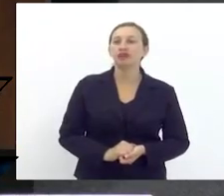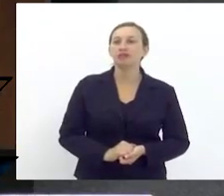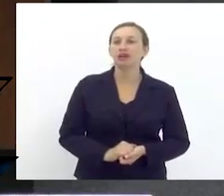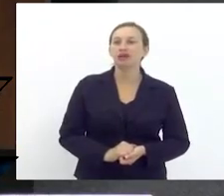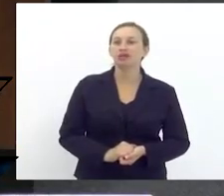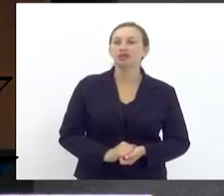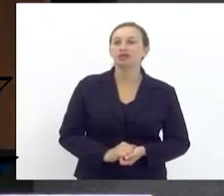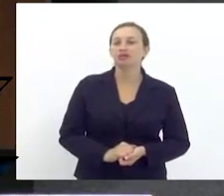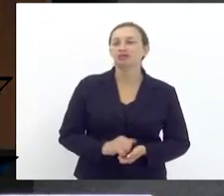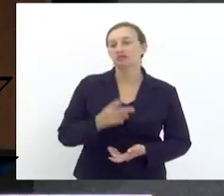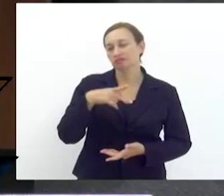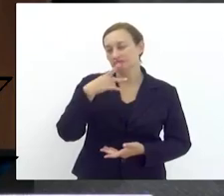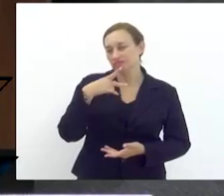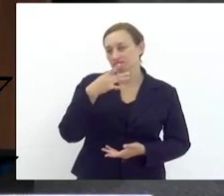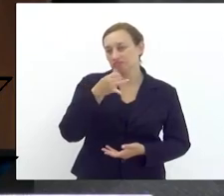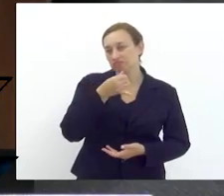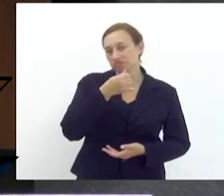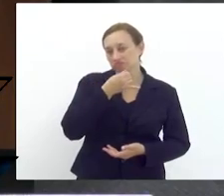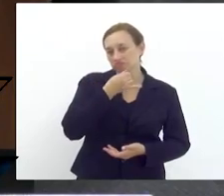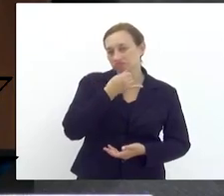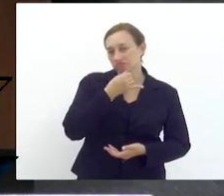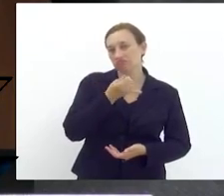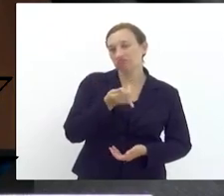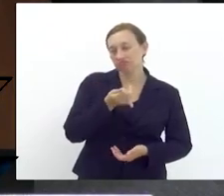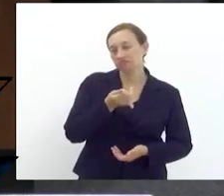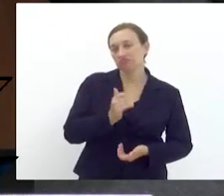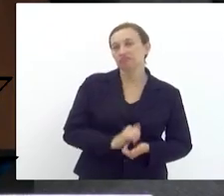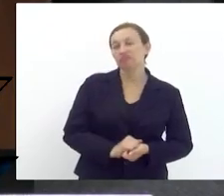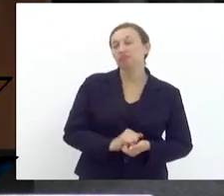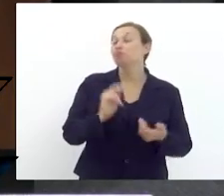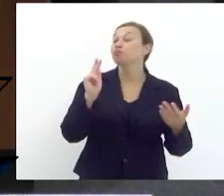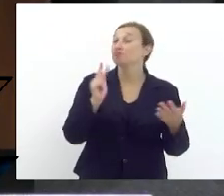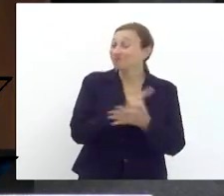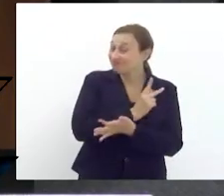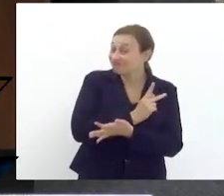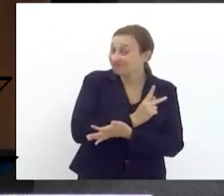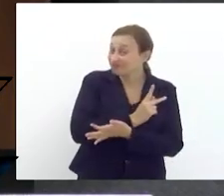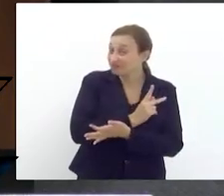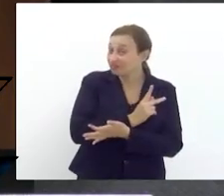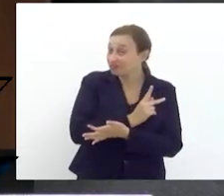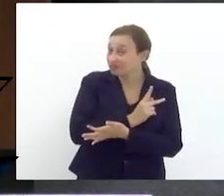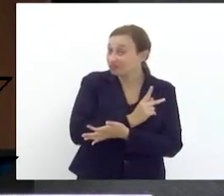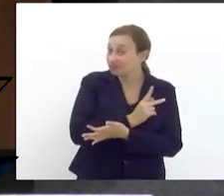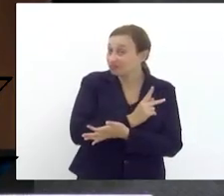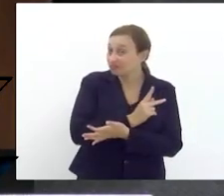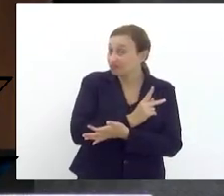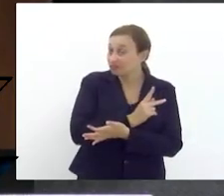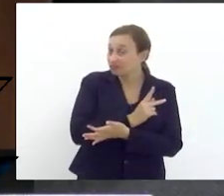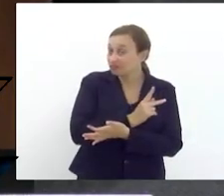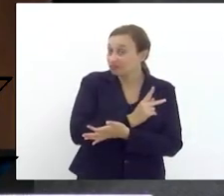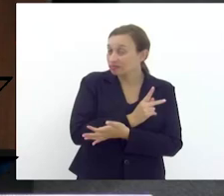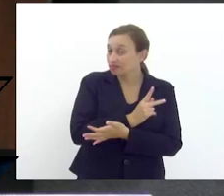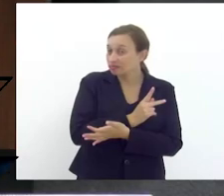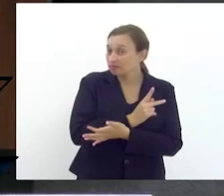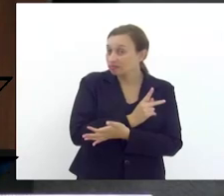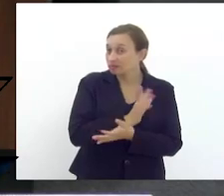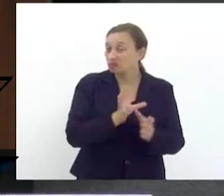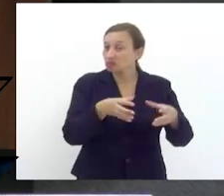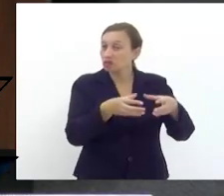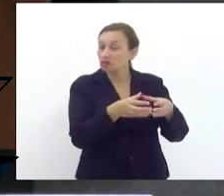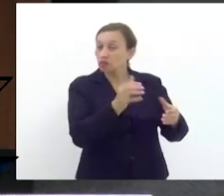plastimar profundamente o que aconteceu na dita la liga